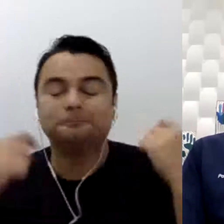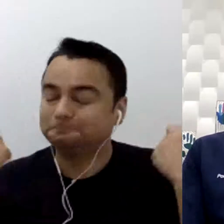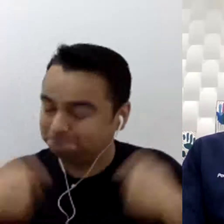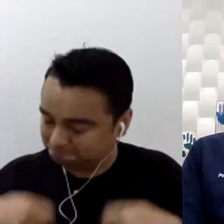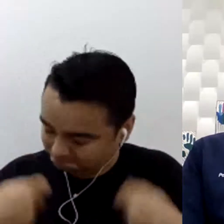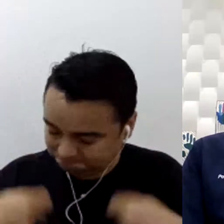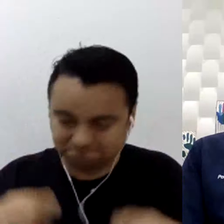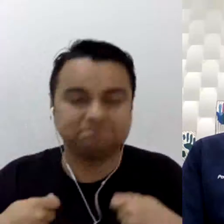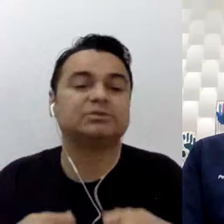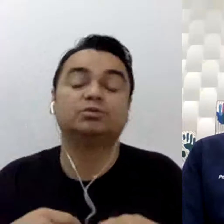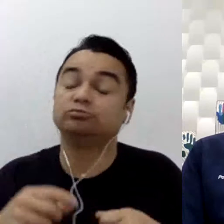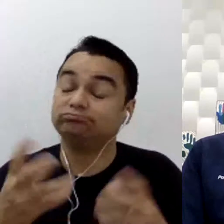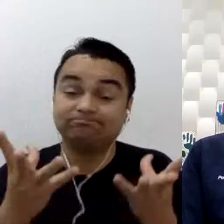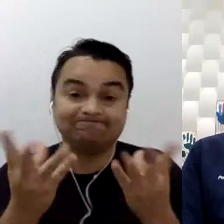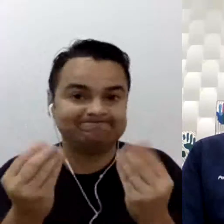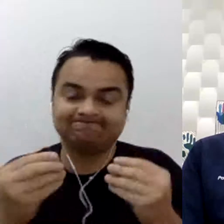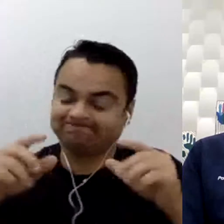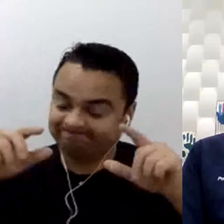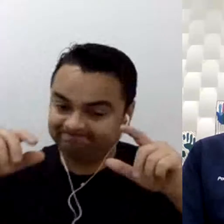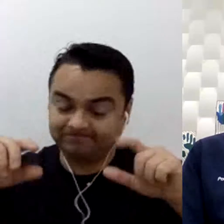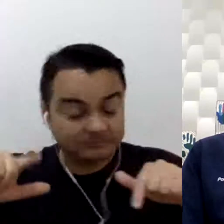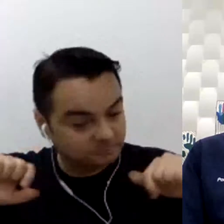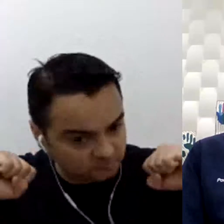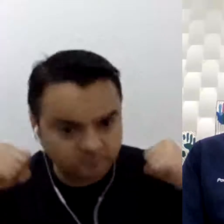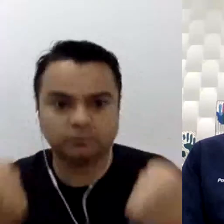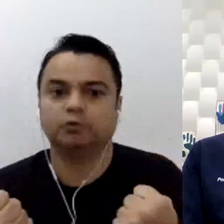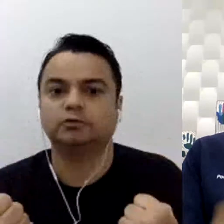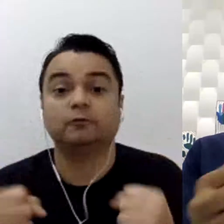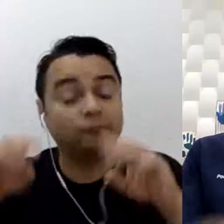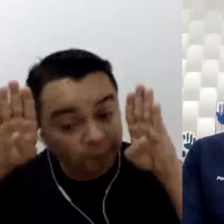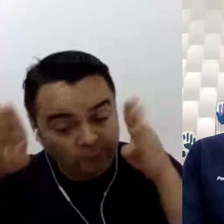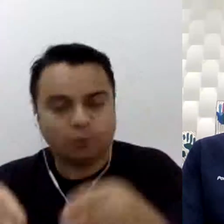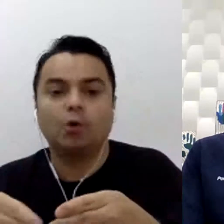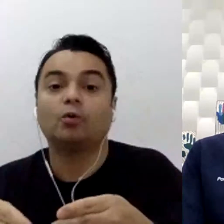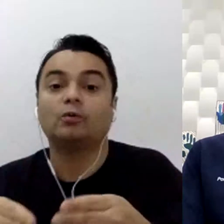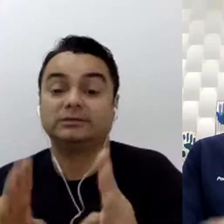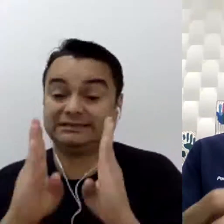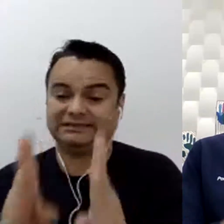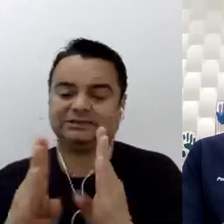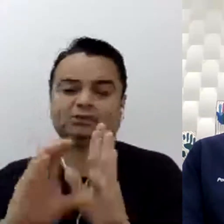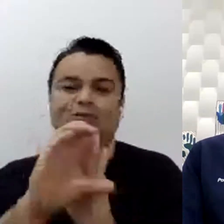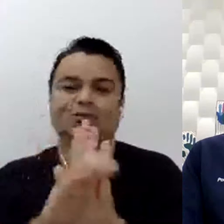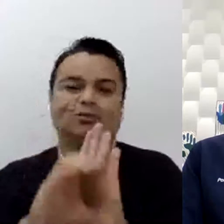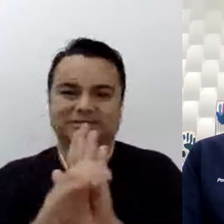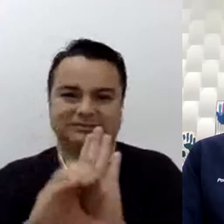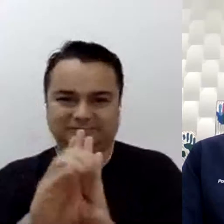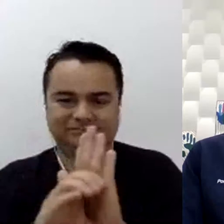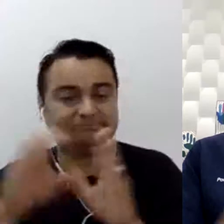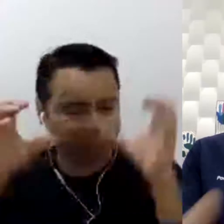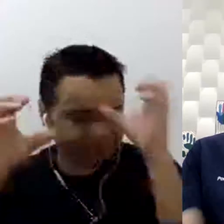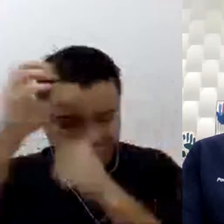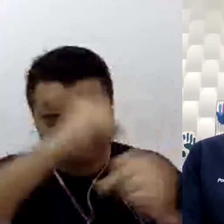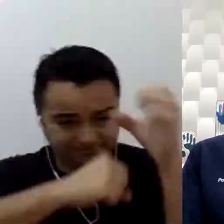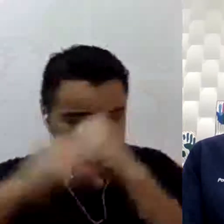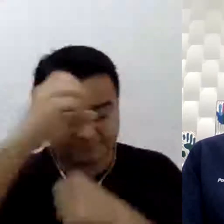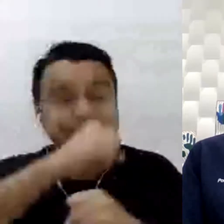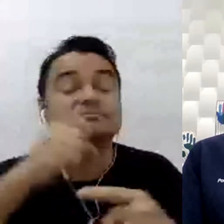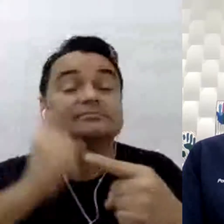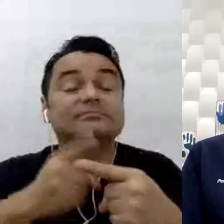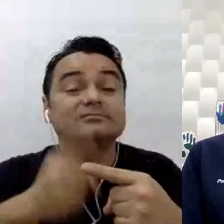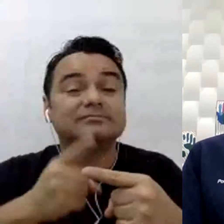estar, né, muito engajado, com muito foco nesses conceitos e nesse aprendizado, porque isso